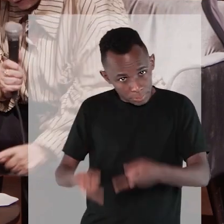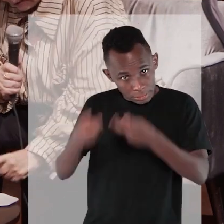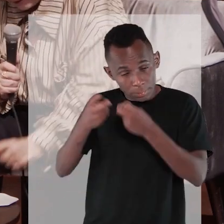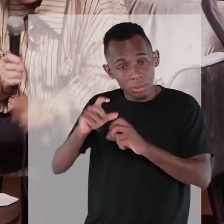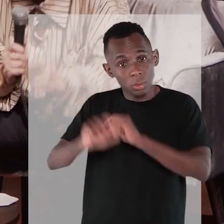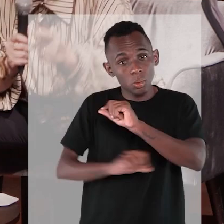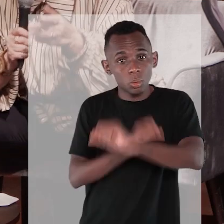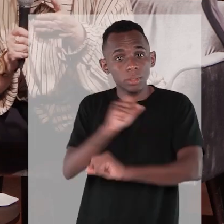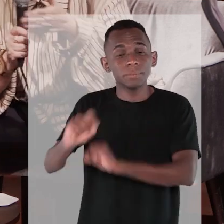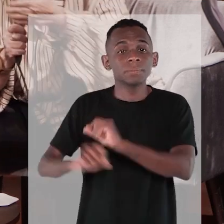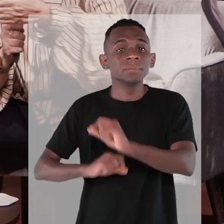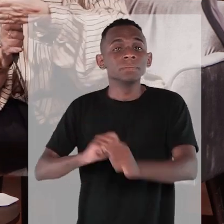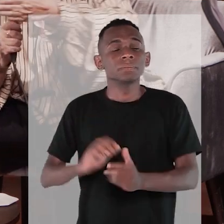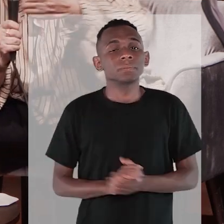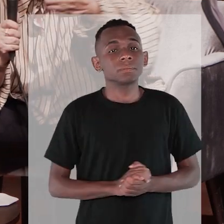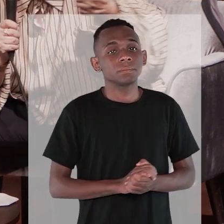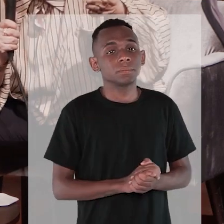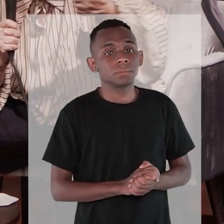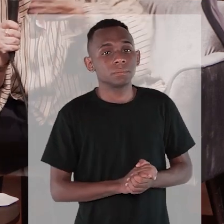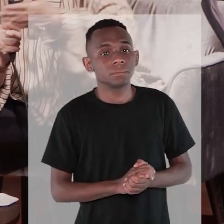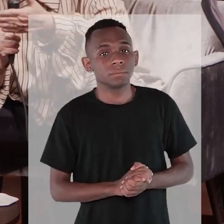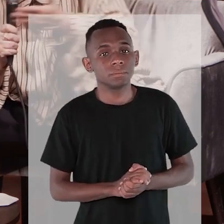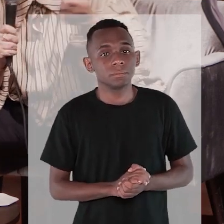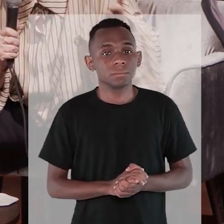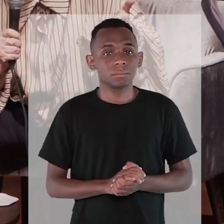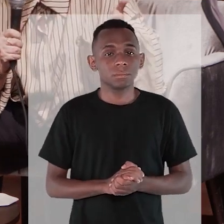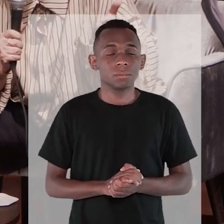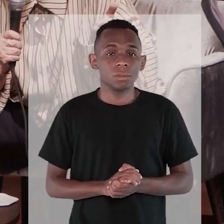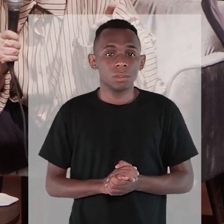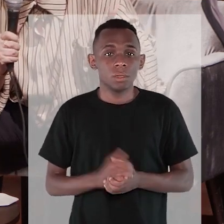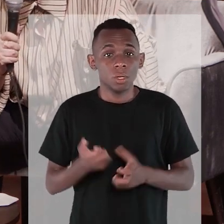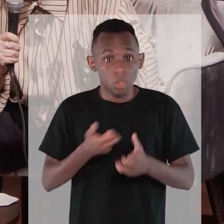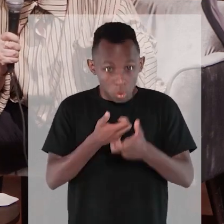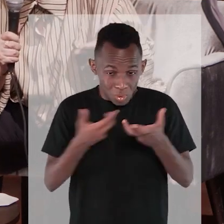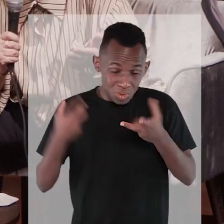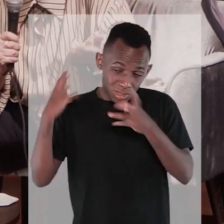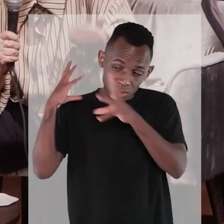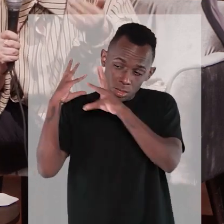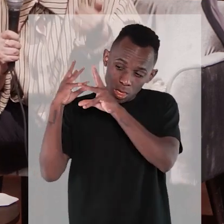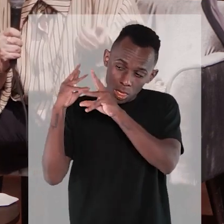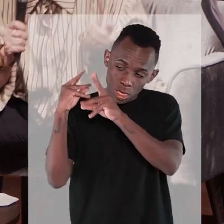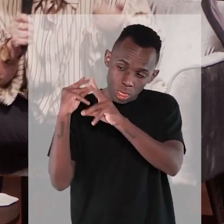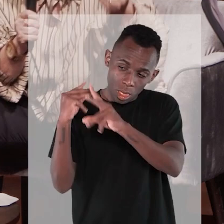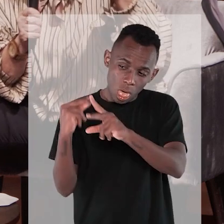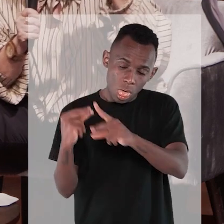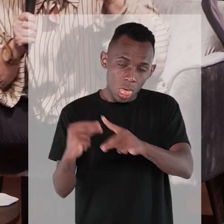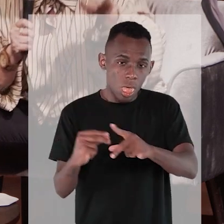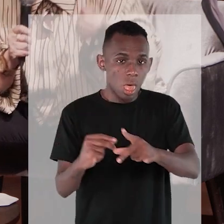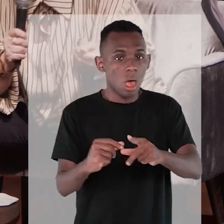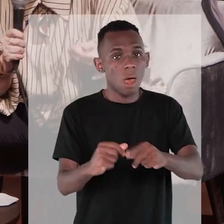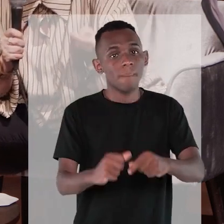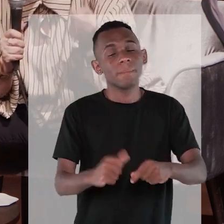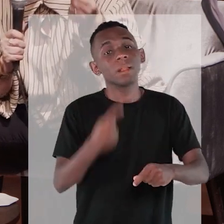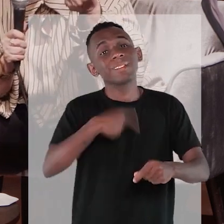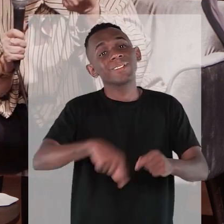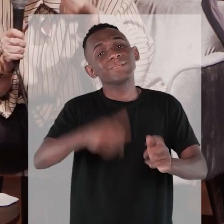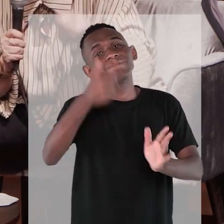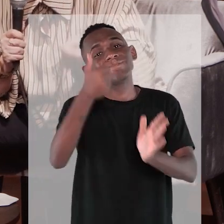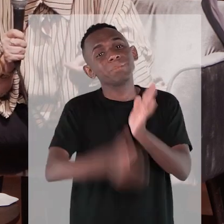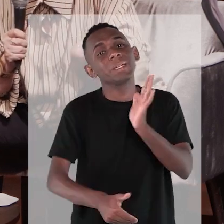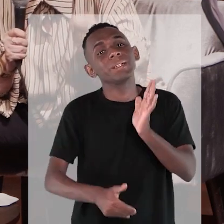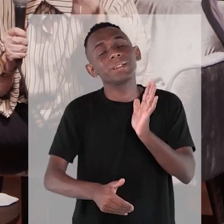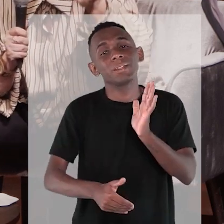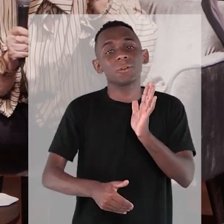que é algo se degradou nessa sociedade a ponto de nós perdermos